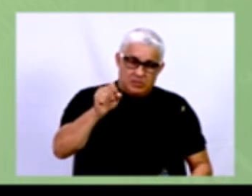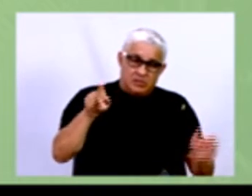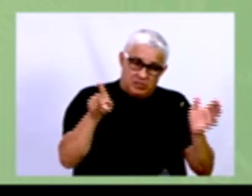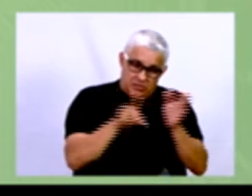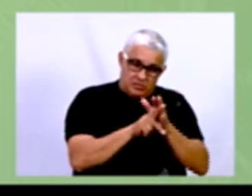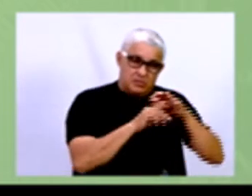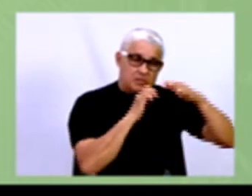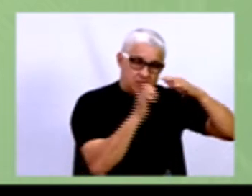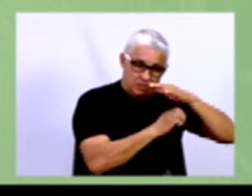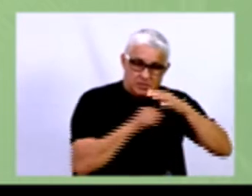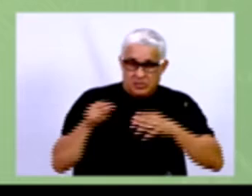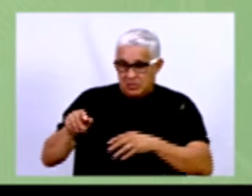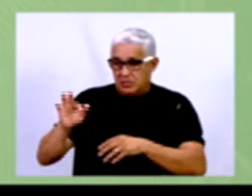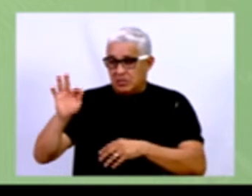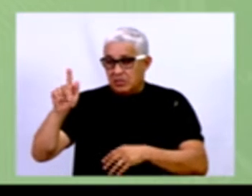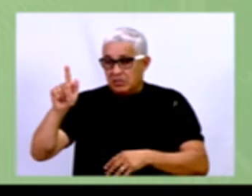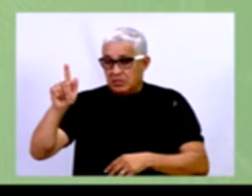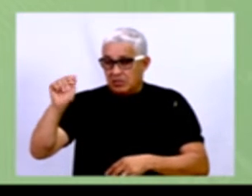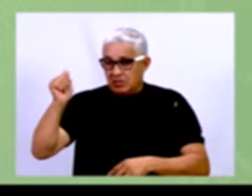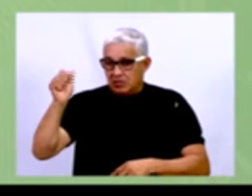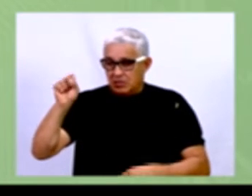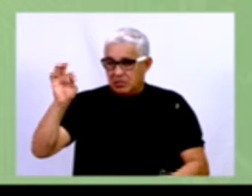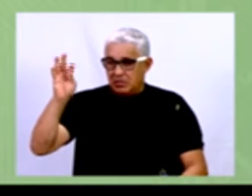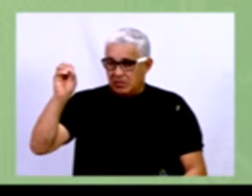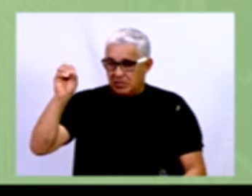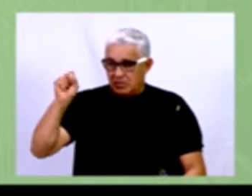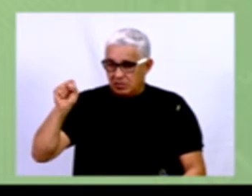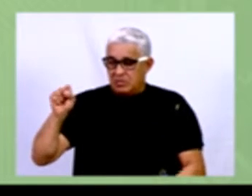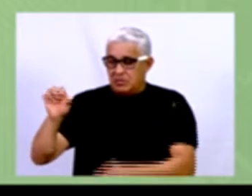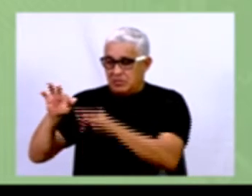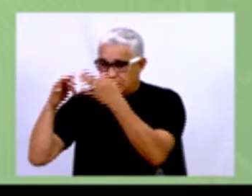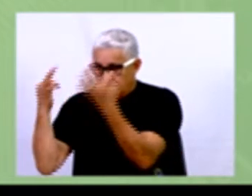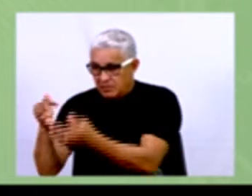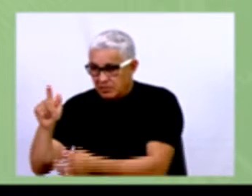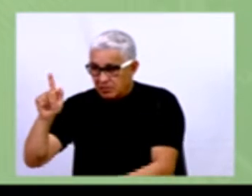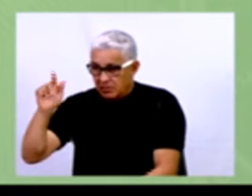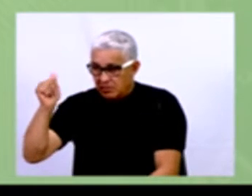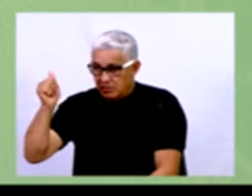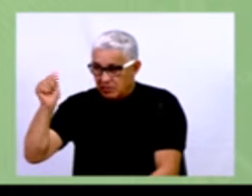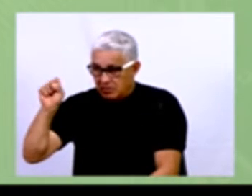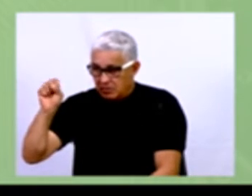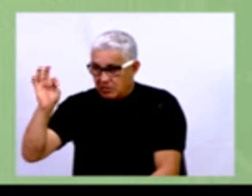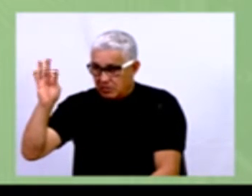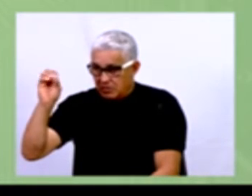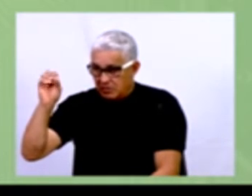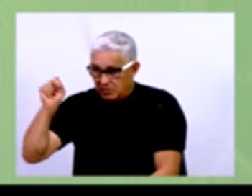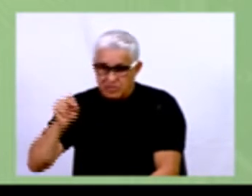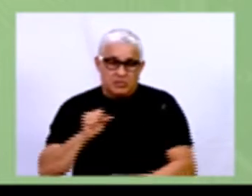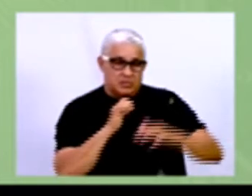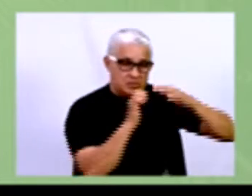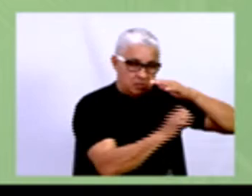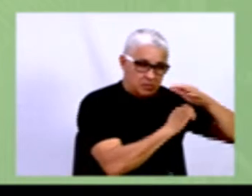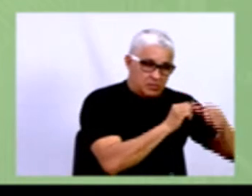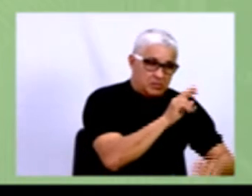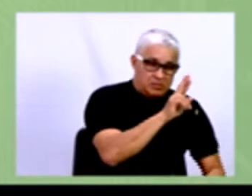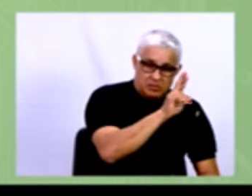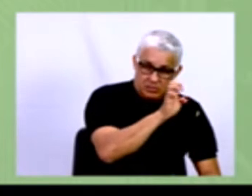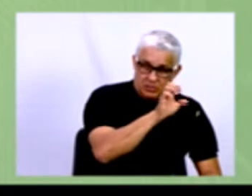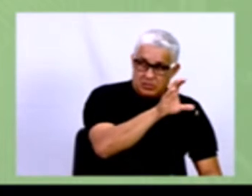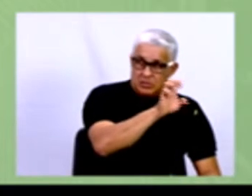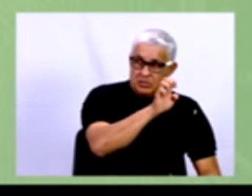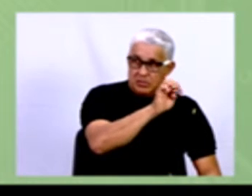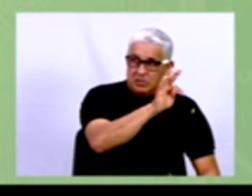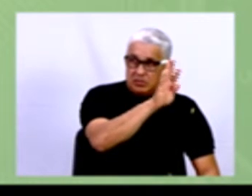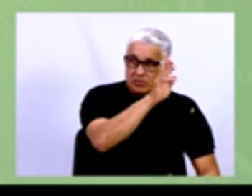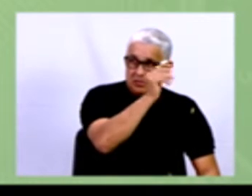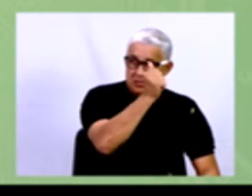Para as famílias são gastos e para as empresas são receitas. Ok? Agora, o importante para